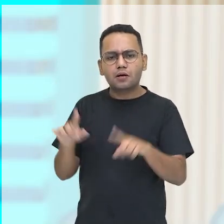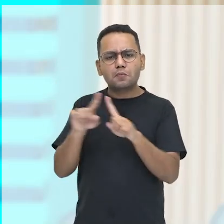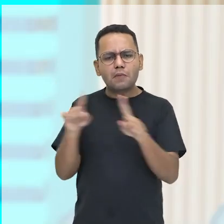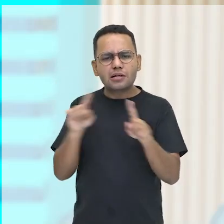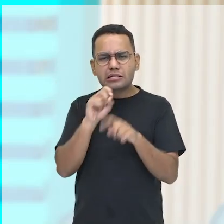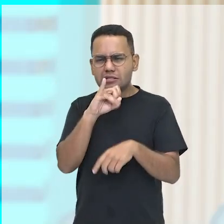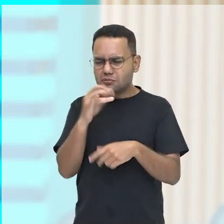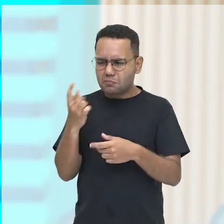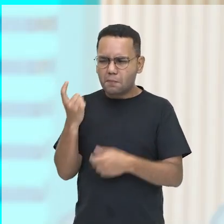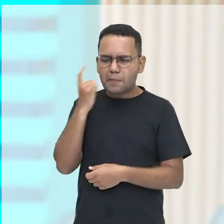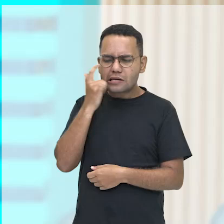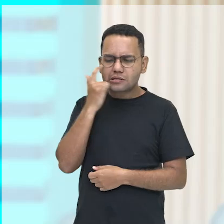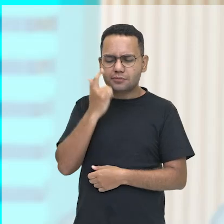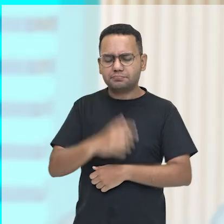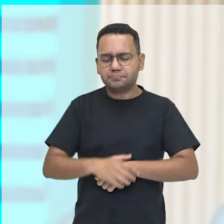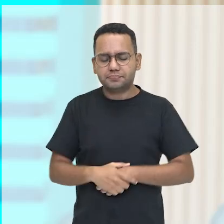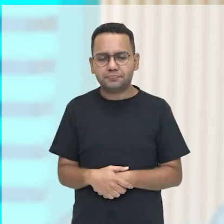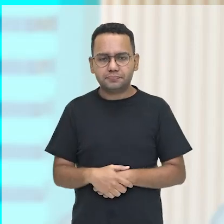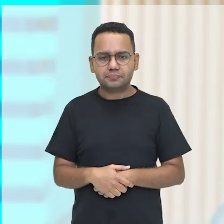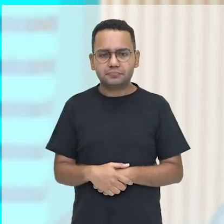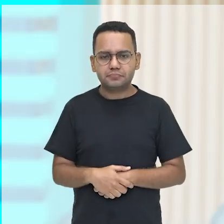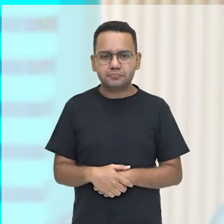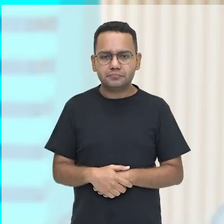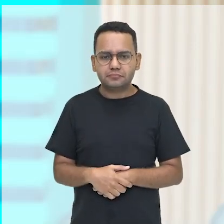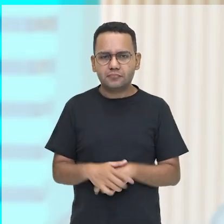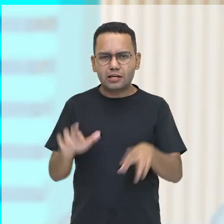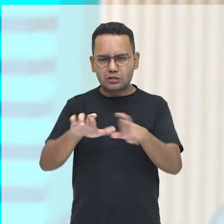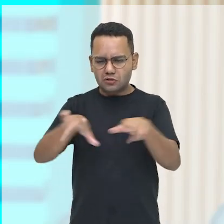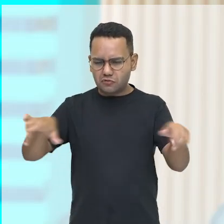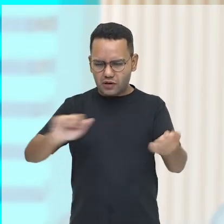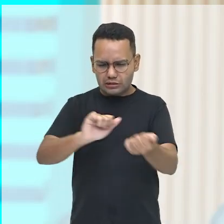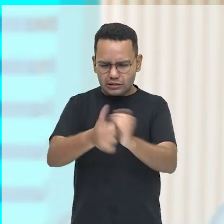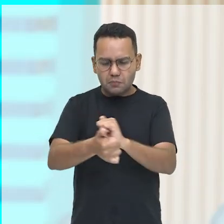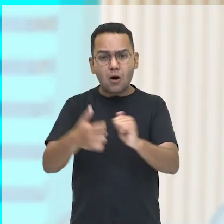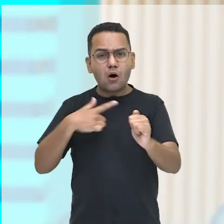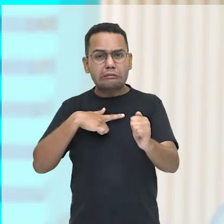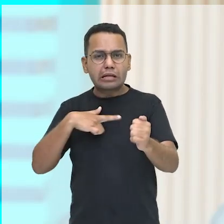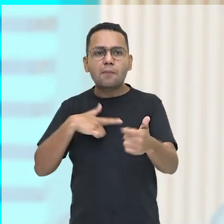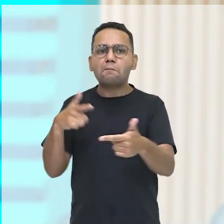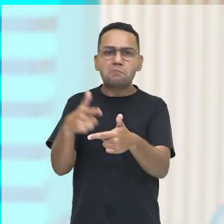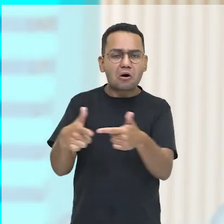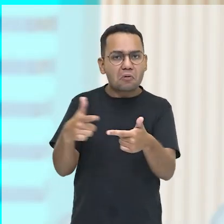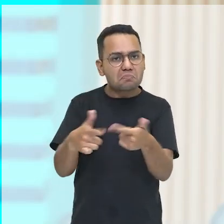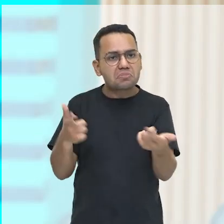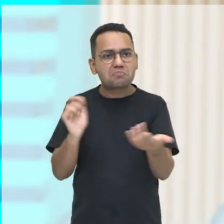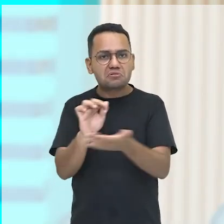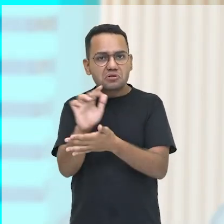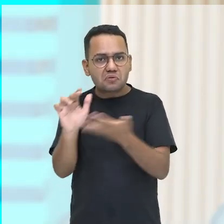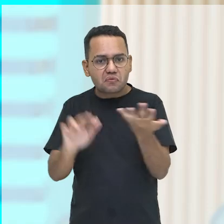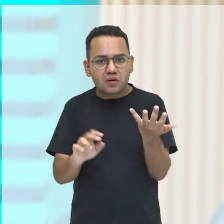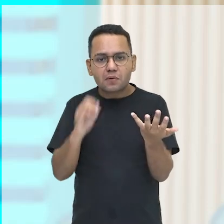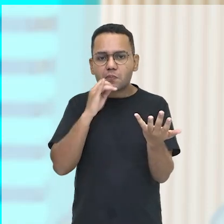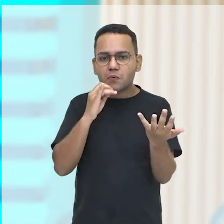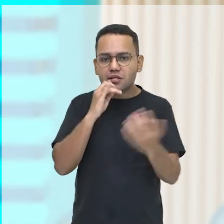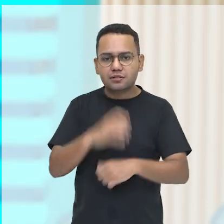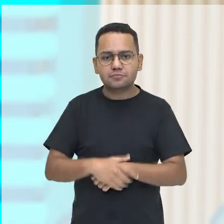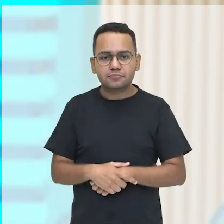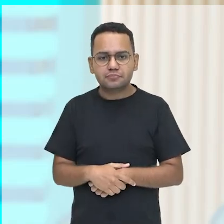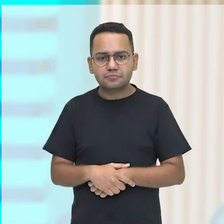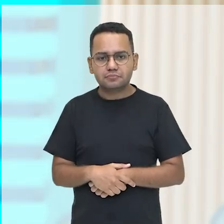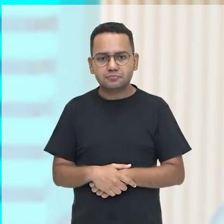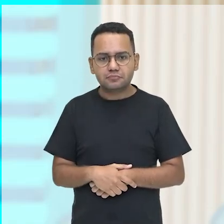esportes em que as lesões elas são muito frequentes, principalmente aqueles esportes de invasão